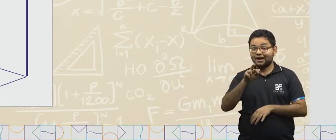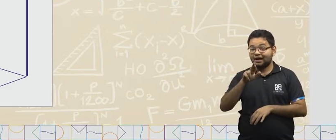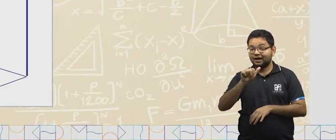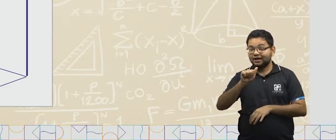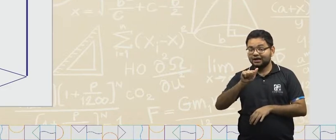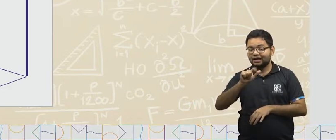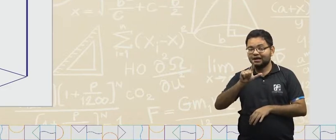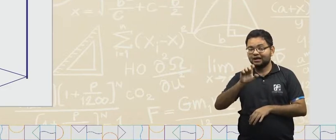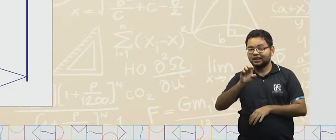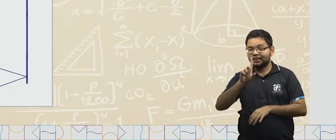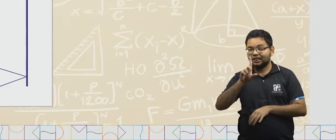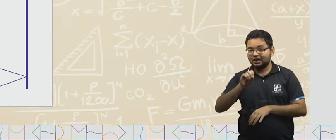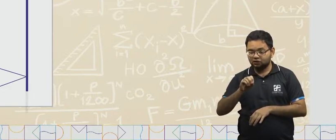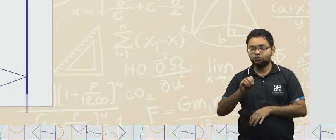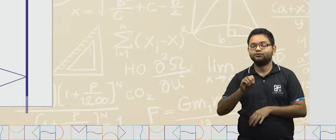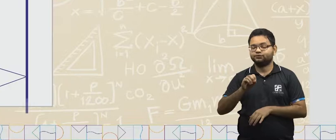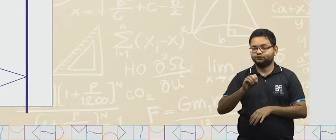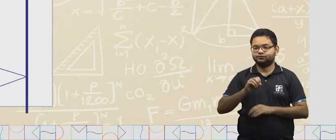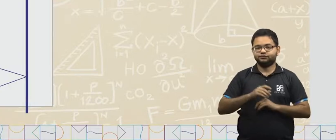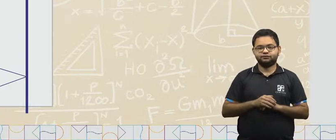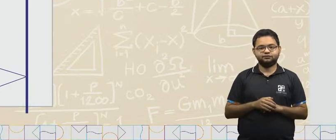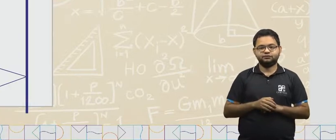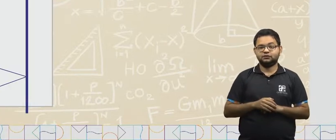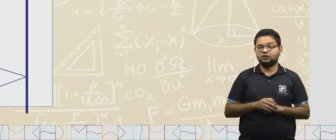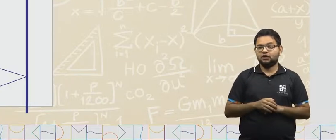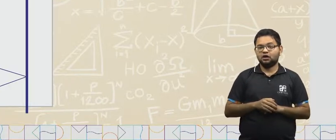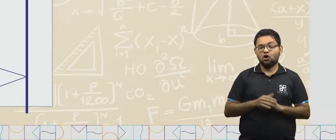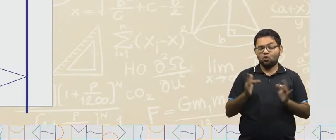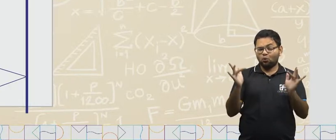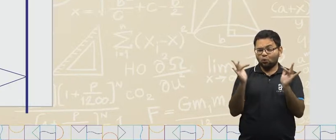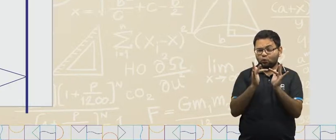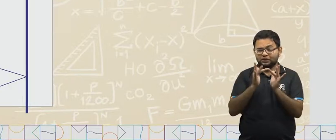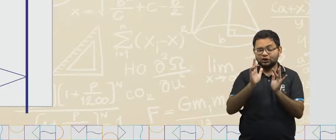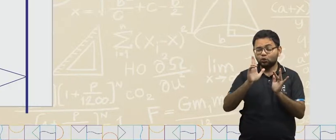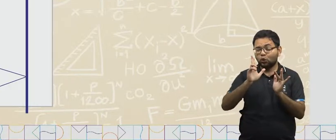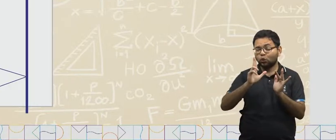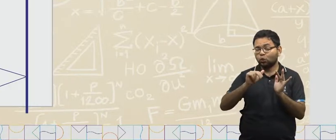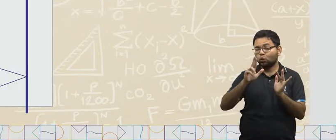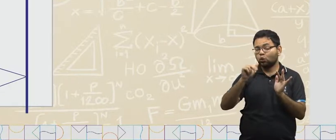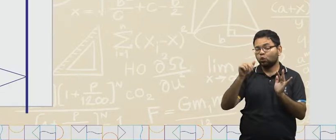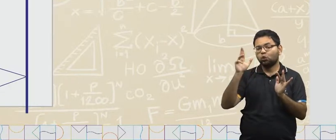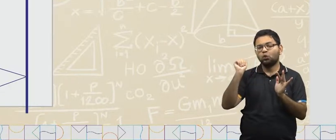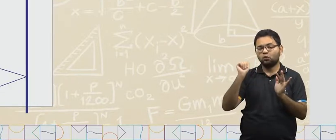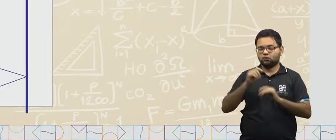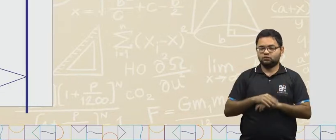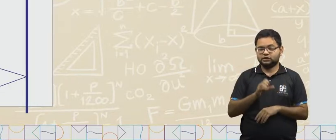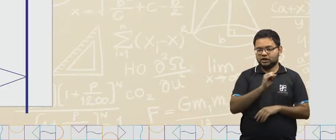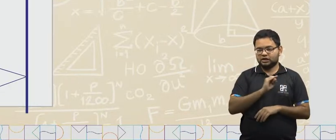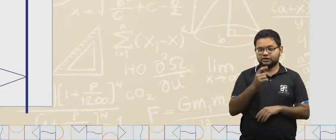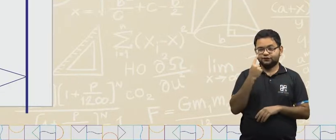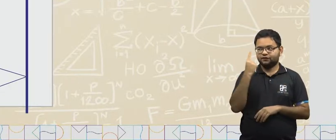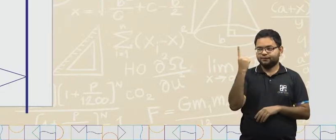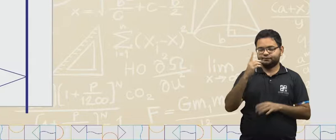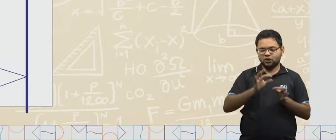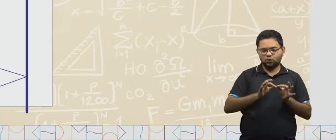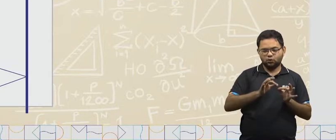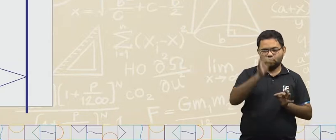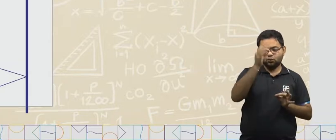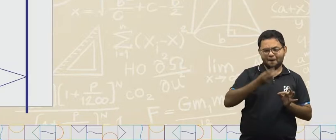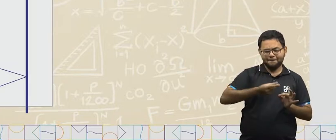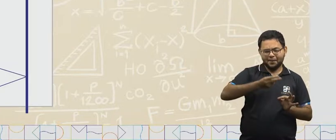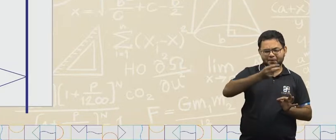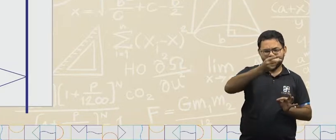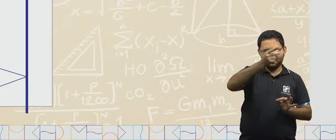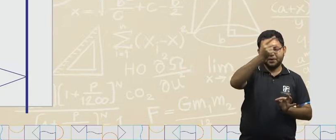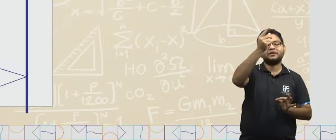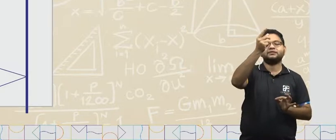que ficam ali, lado a lado. Nunca se cruzam. Se você fizer essa linha reta infinitamente,